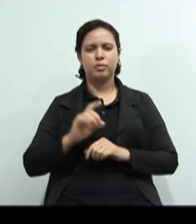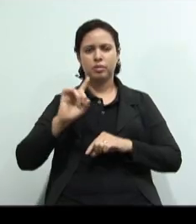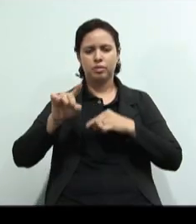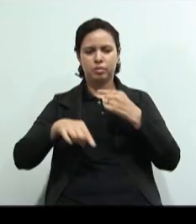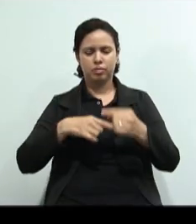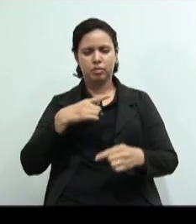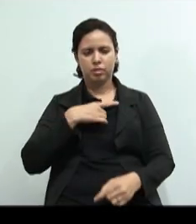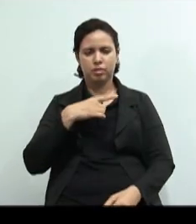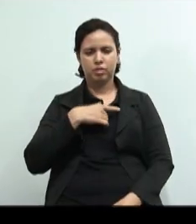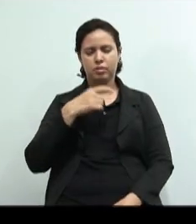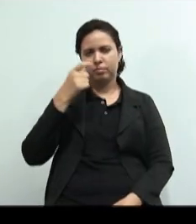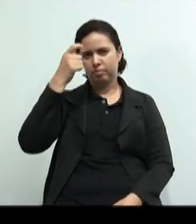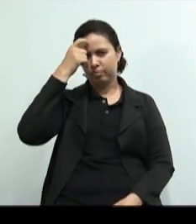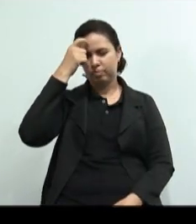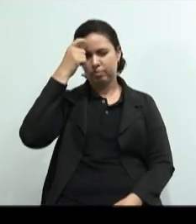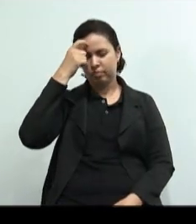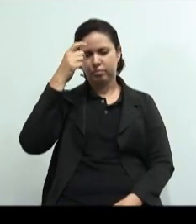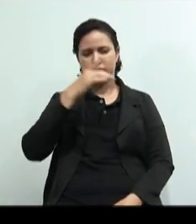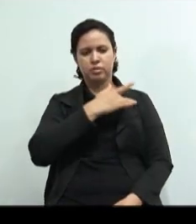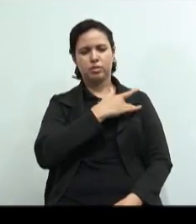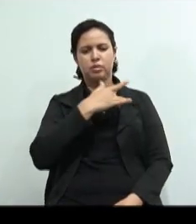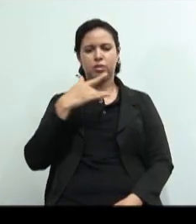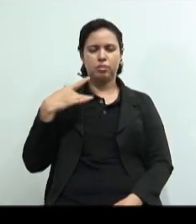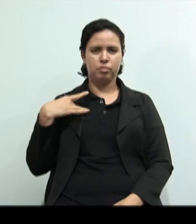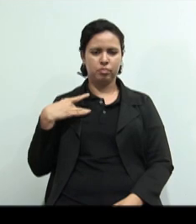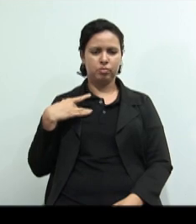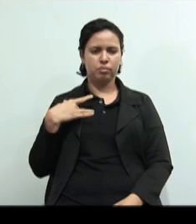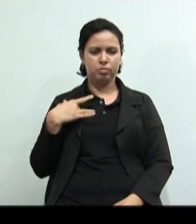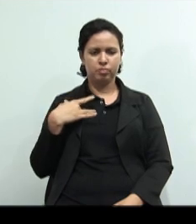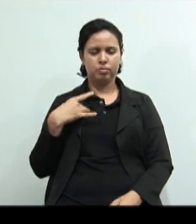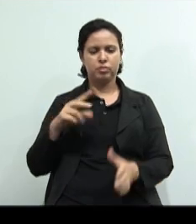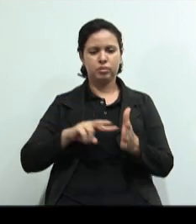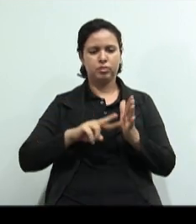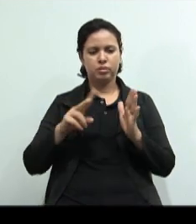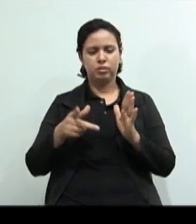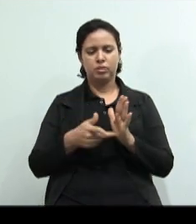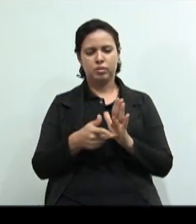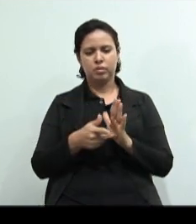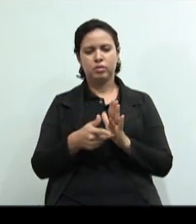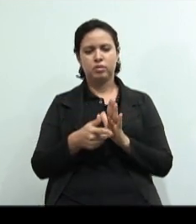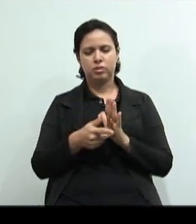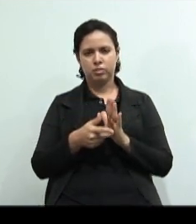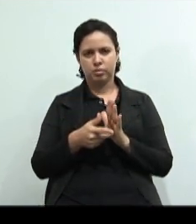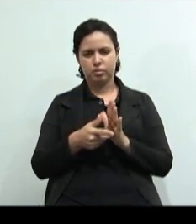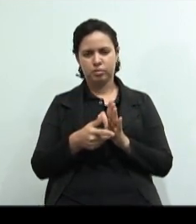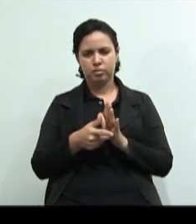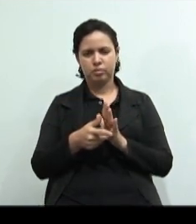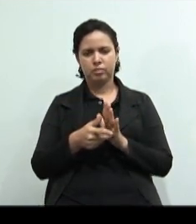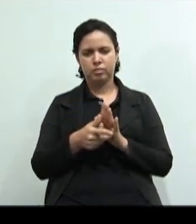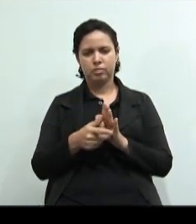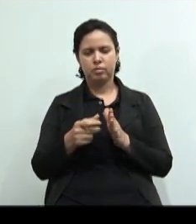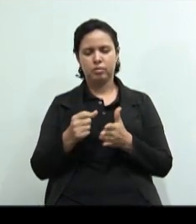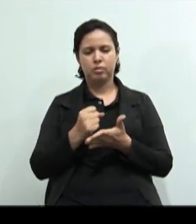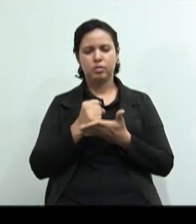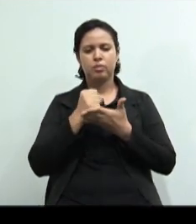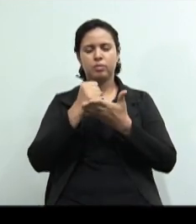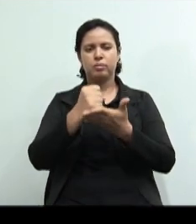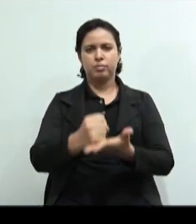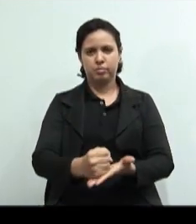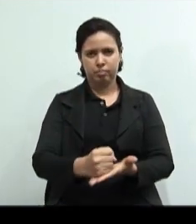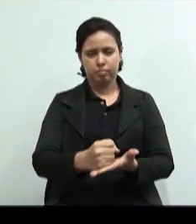senso de saúde. Saúde significa cuidar do bem-estar próprio